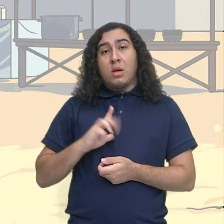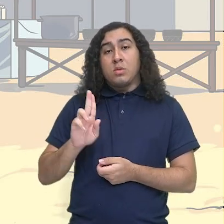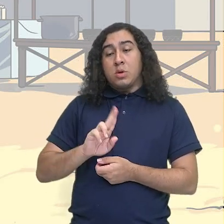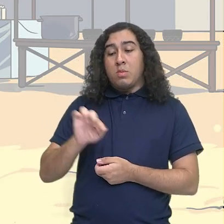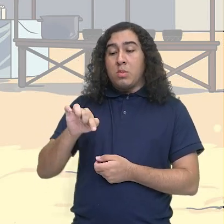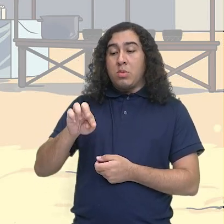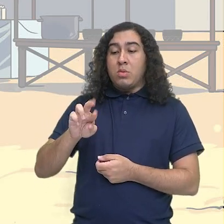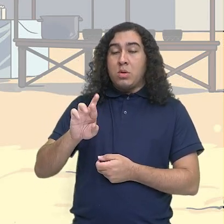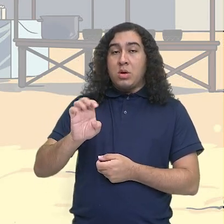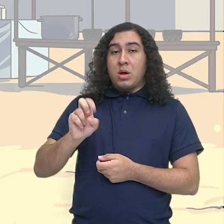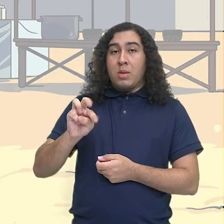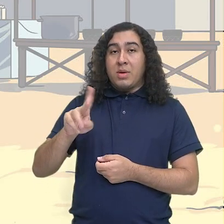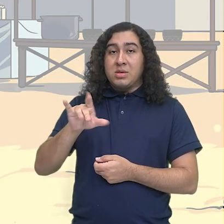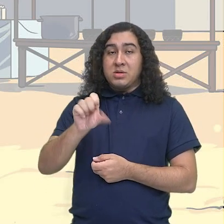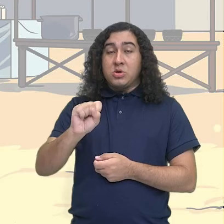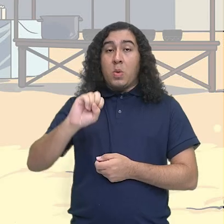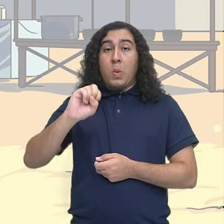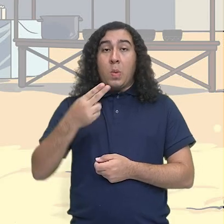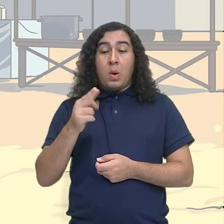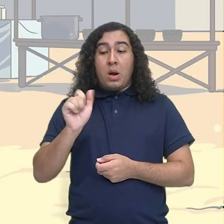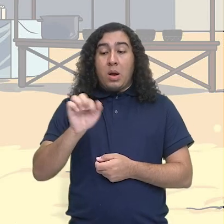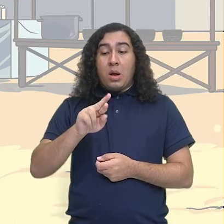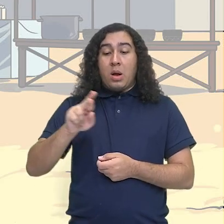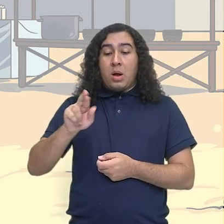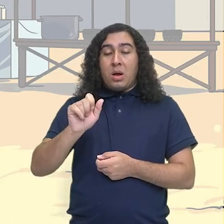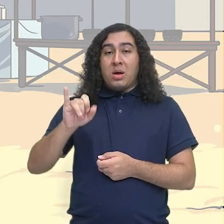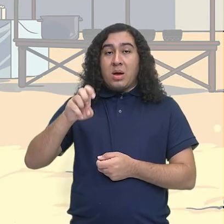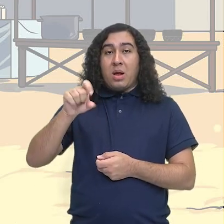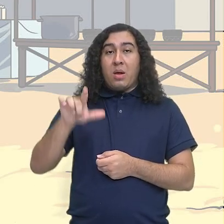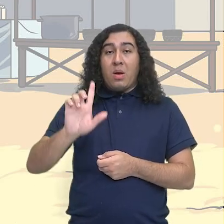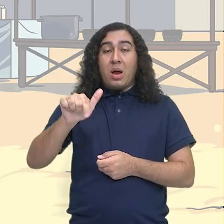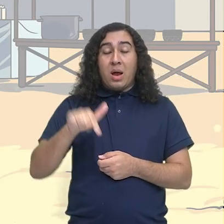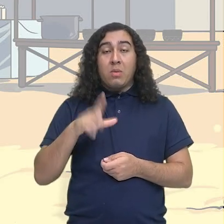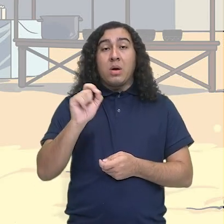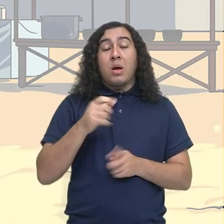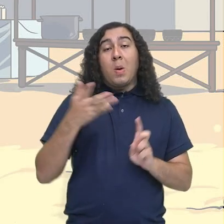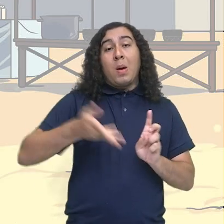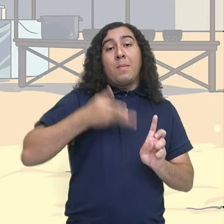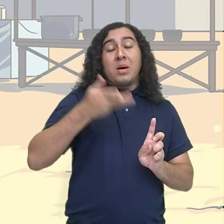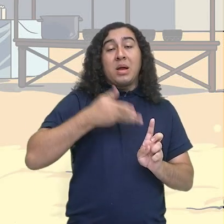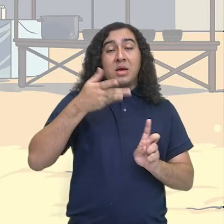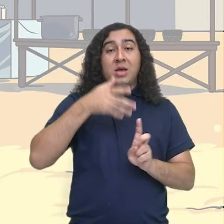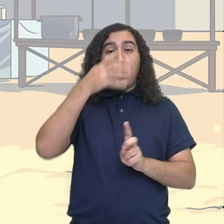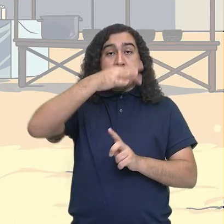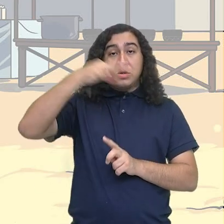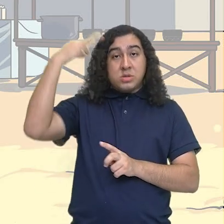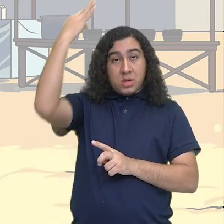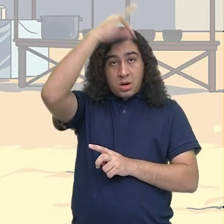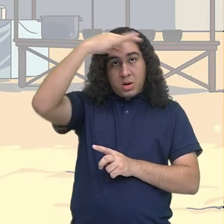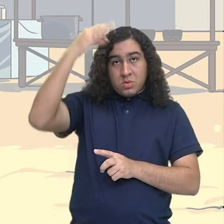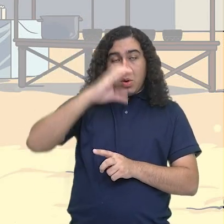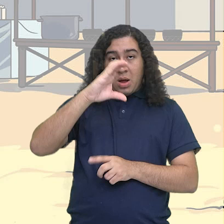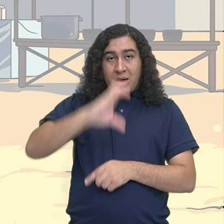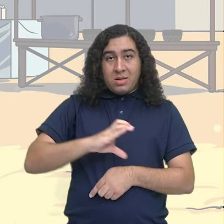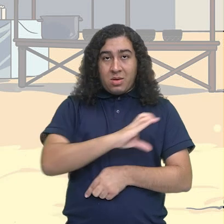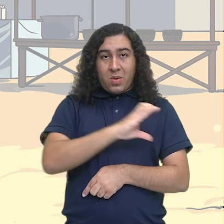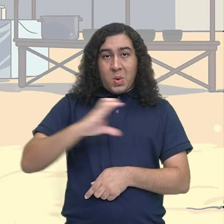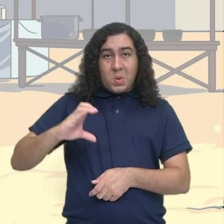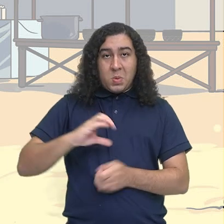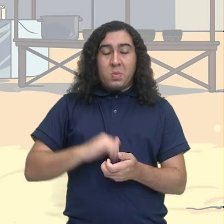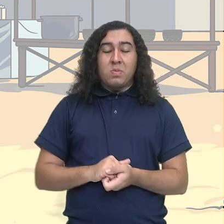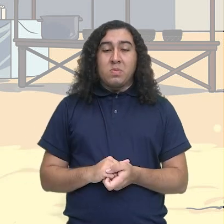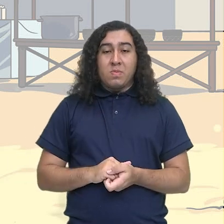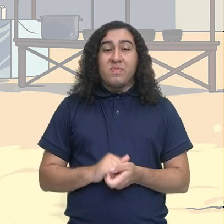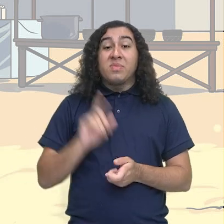ou arraiais, aí em homenagem a um santo católico, geralmente. Olha, essa festa